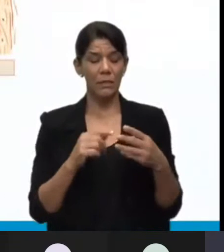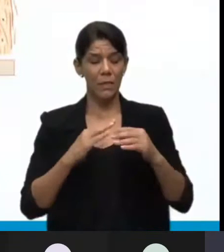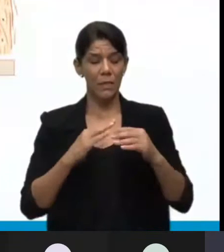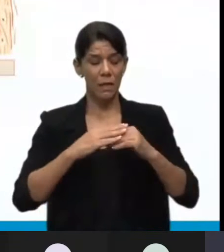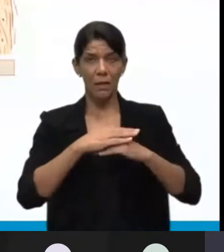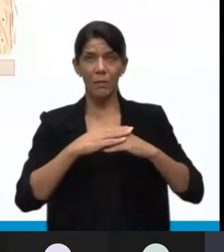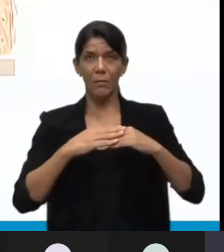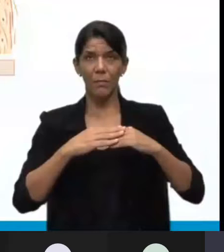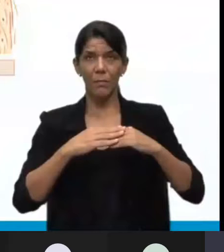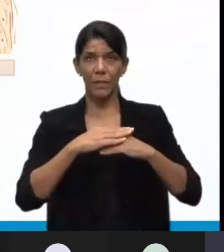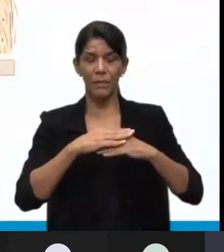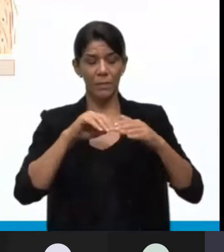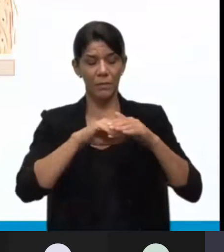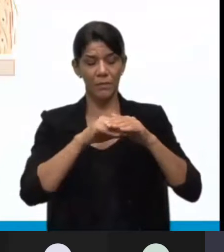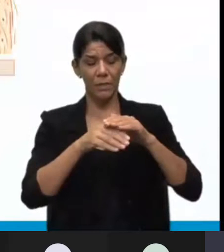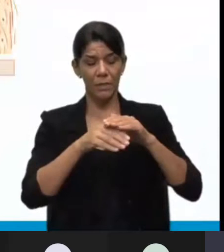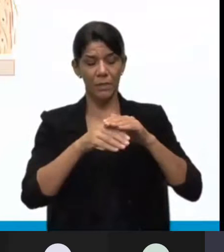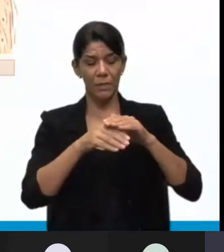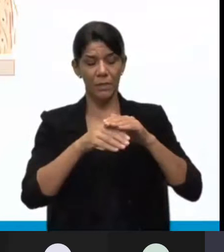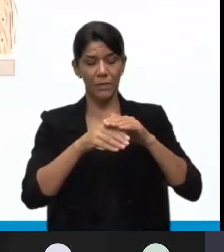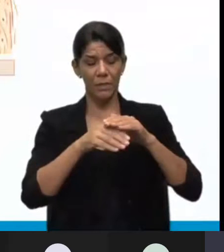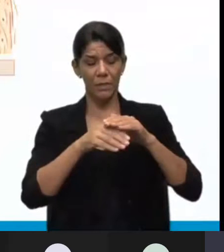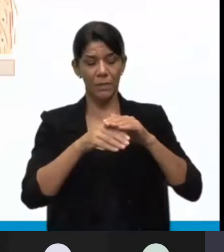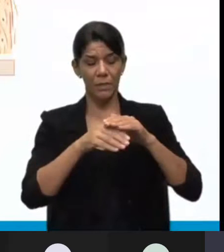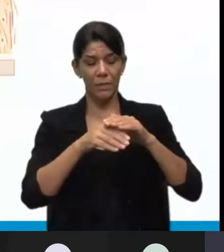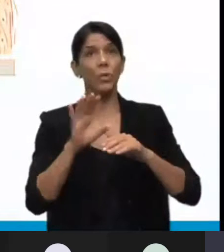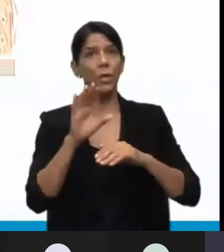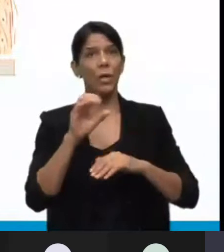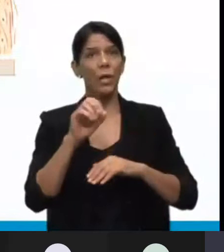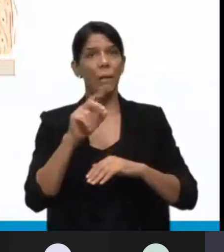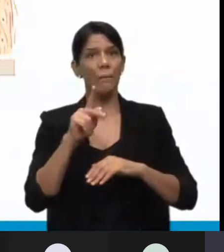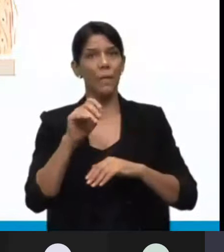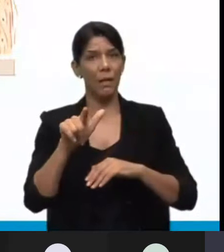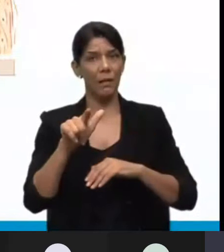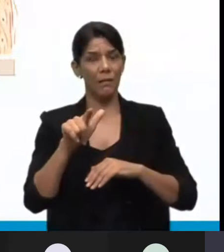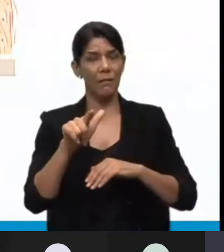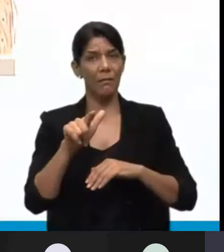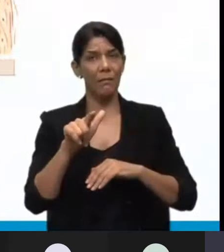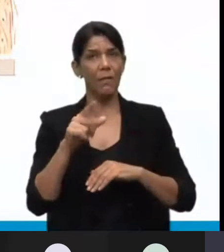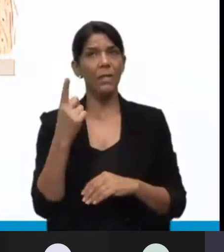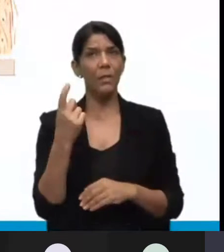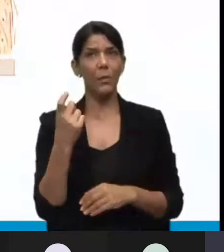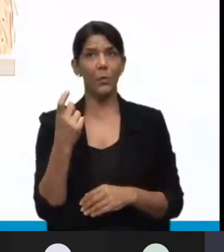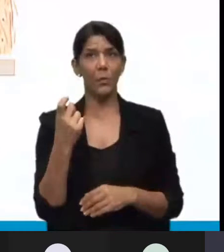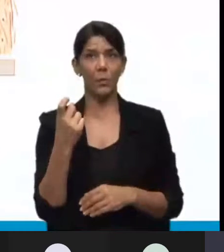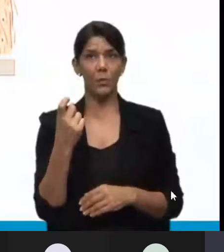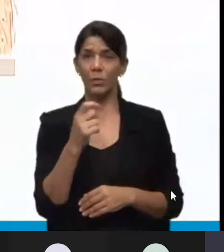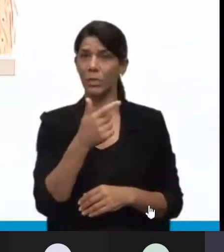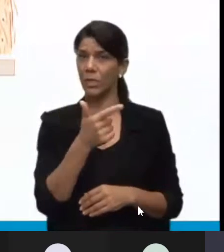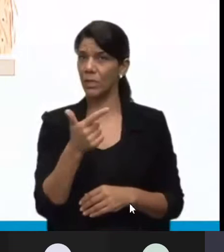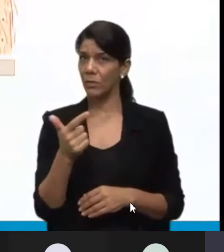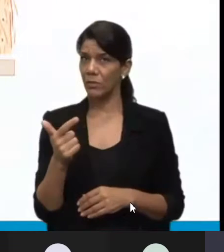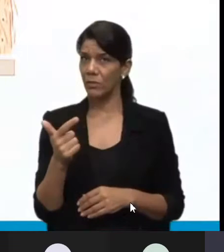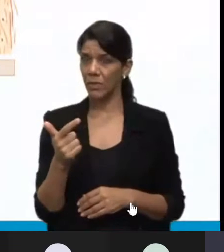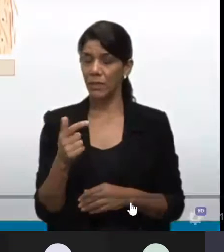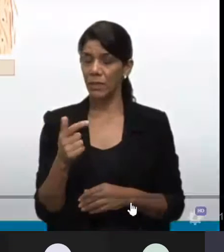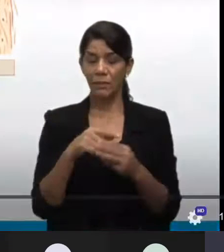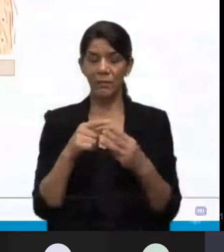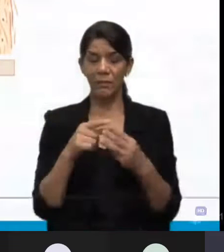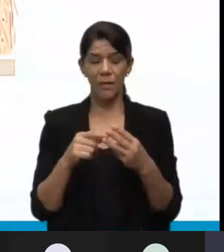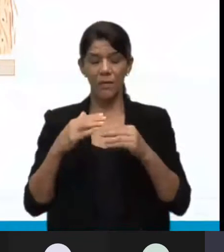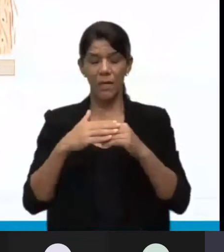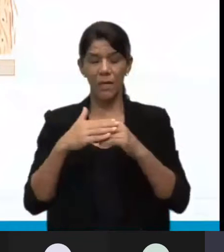camadas formando a sua parede, com exceção dos capilares. Os únicos vasos sanguíneos que não têm